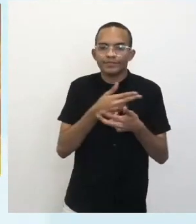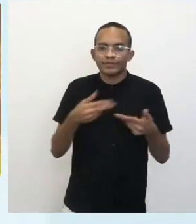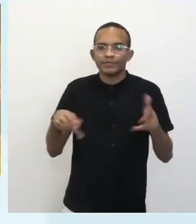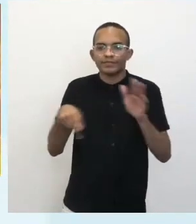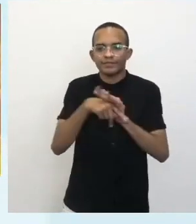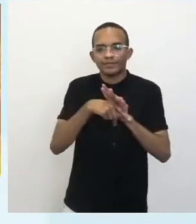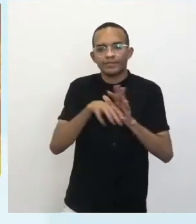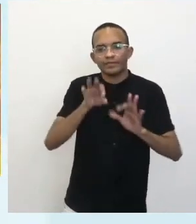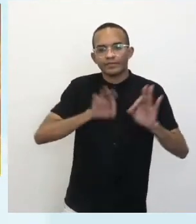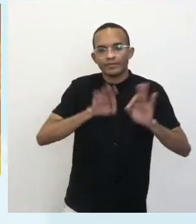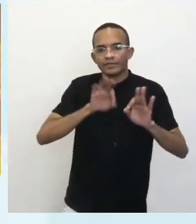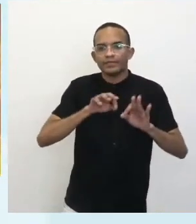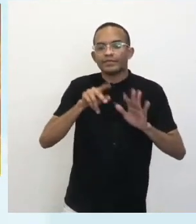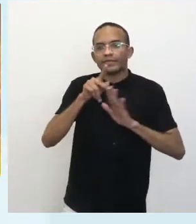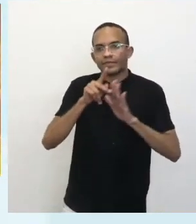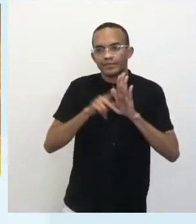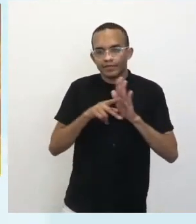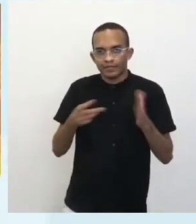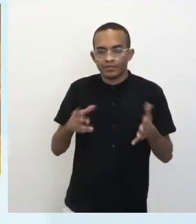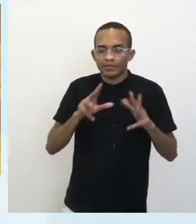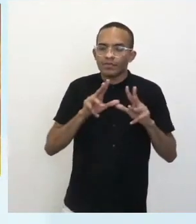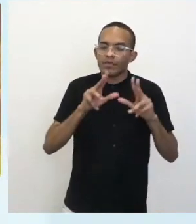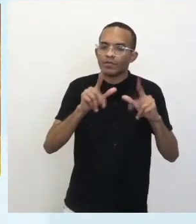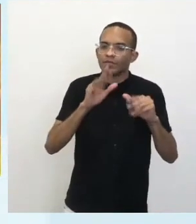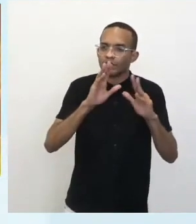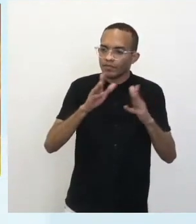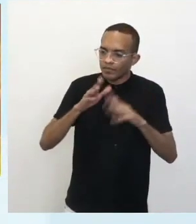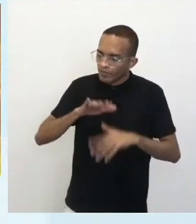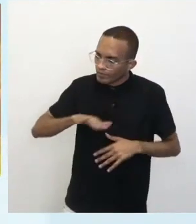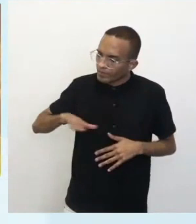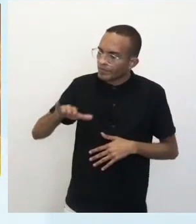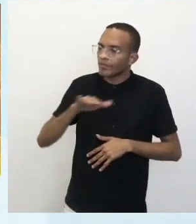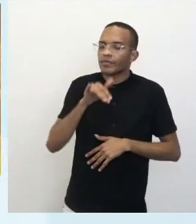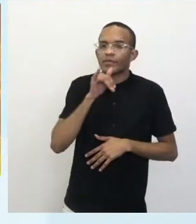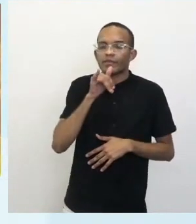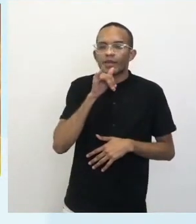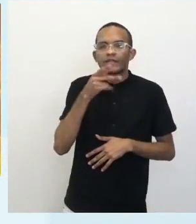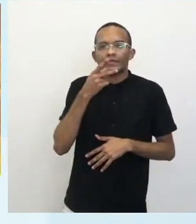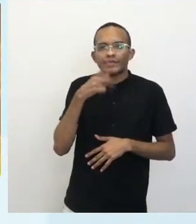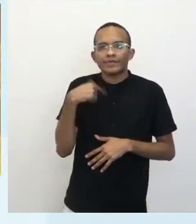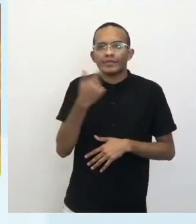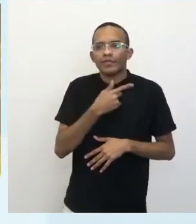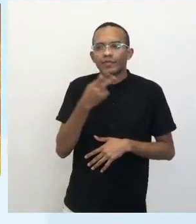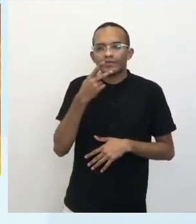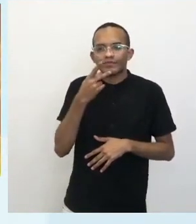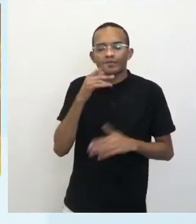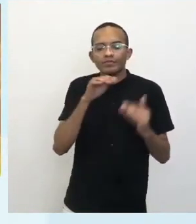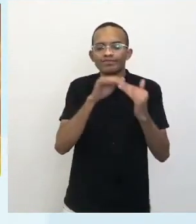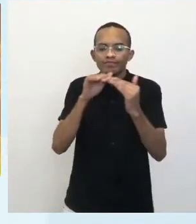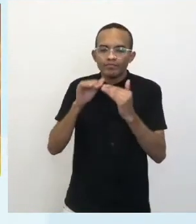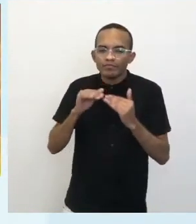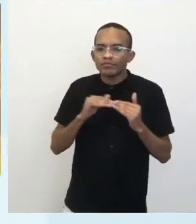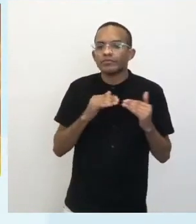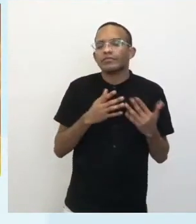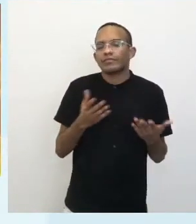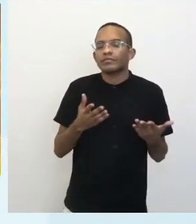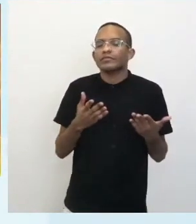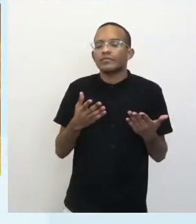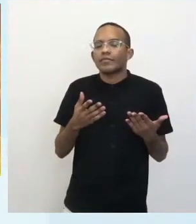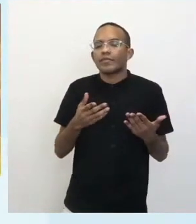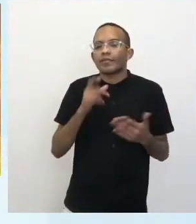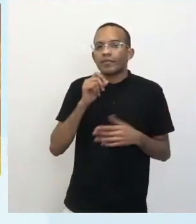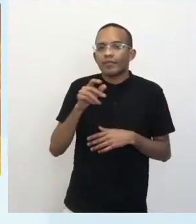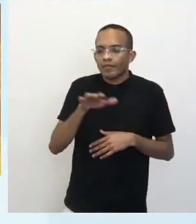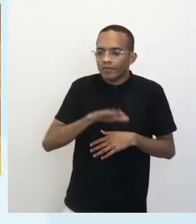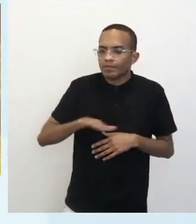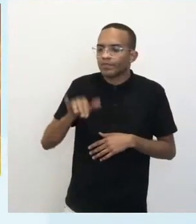elementos organizativos de um projeto. Então, tudo que vem, né, da parte que a gente fala, que a gente pode dizer que é o senso comum, digamos assim, né, que é